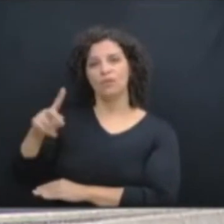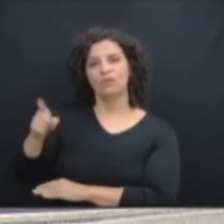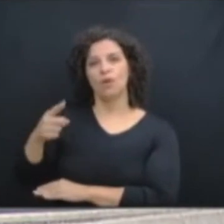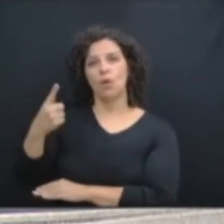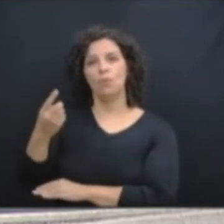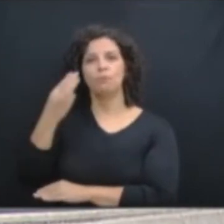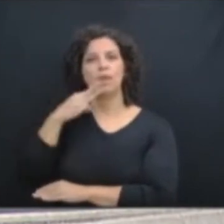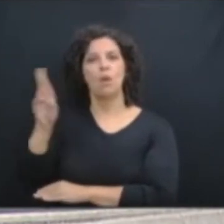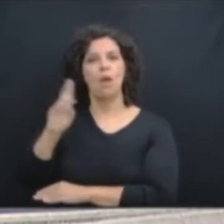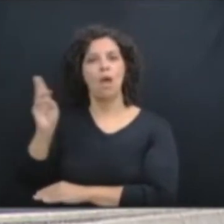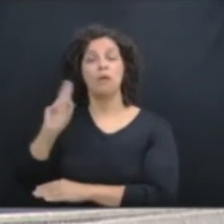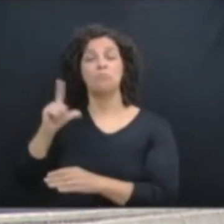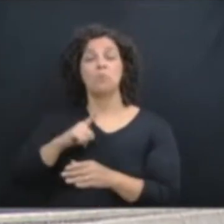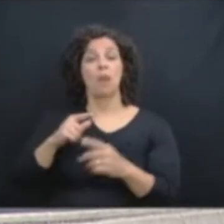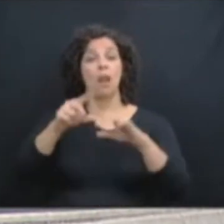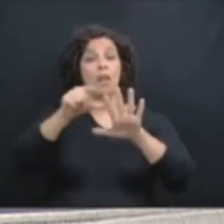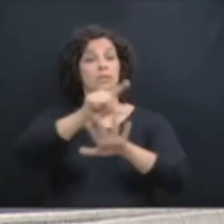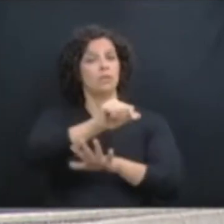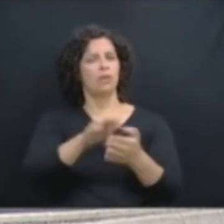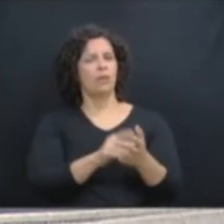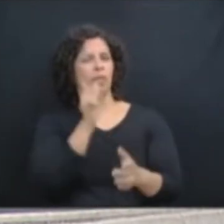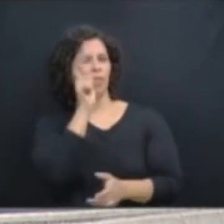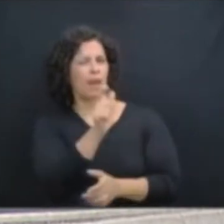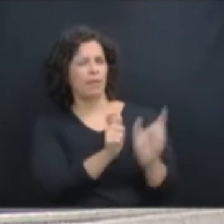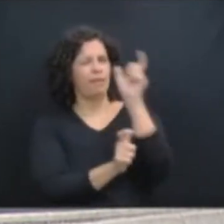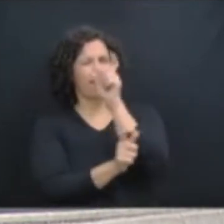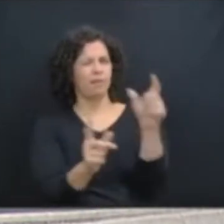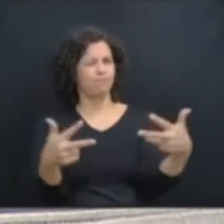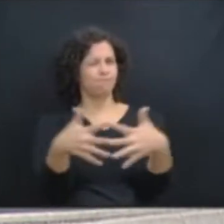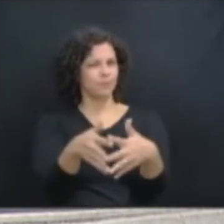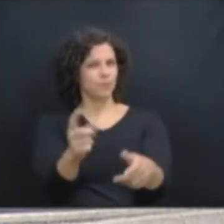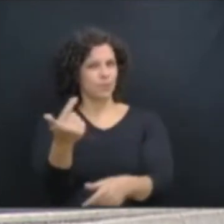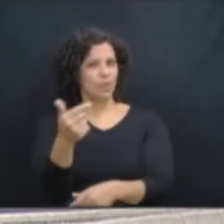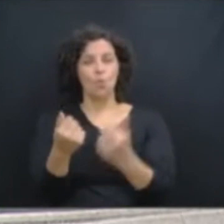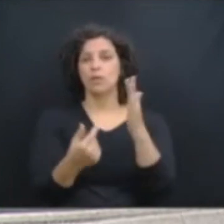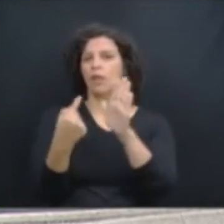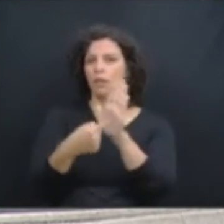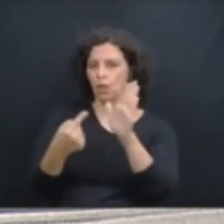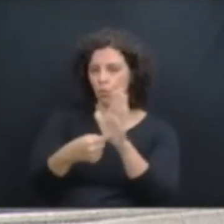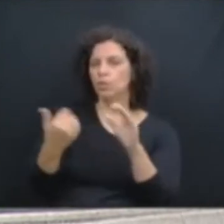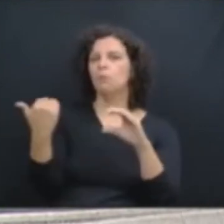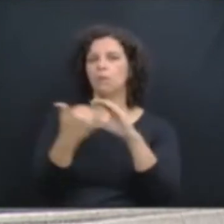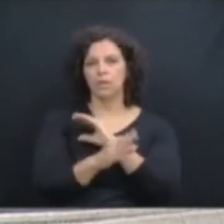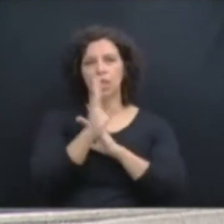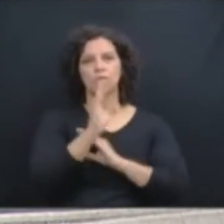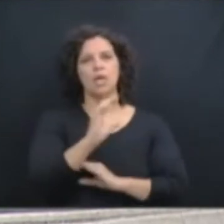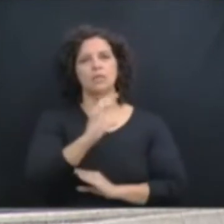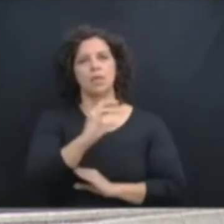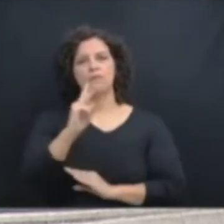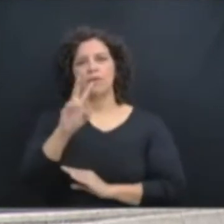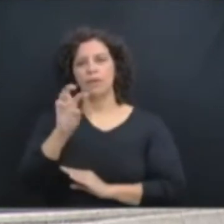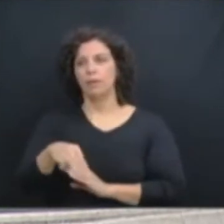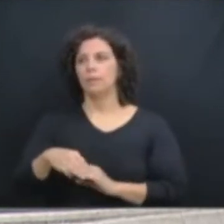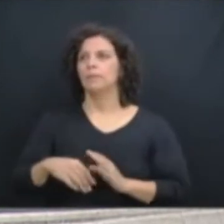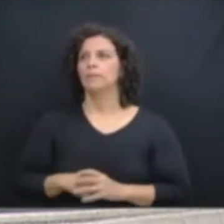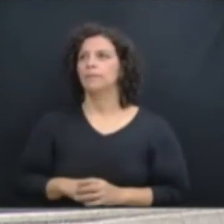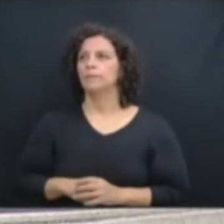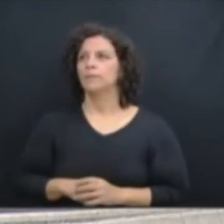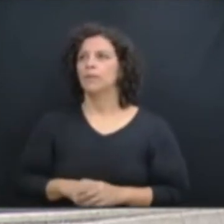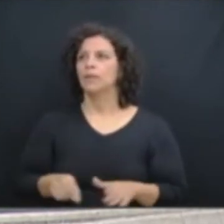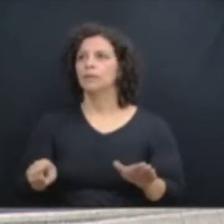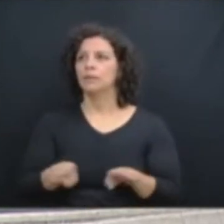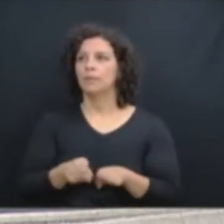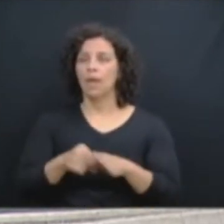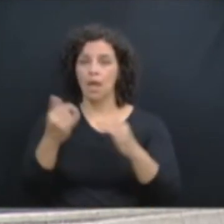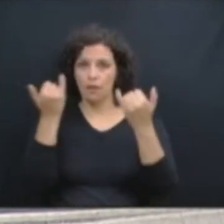licitação. Quase não há conflito de interesse. Essa denúncia está sendo encaminhada à CVM. Uma